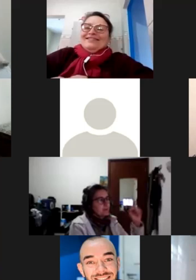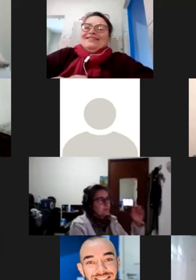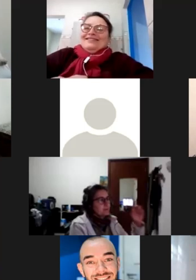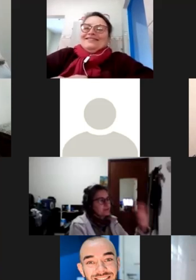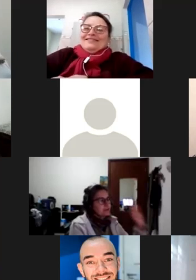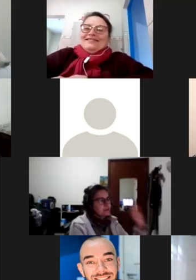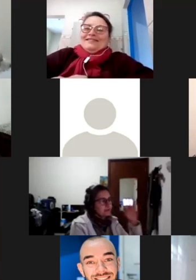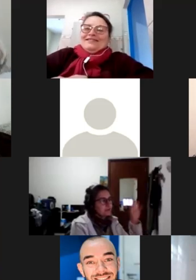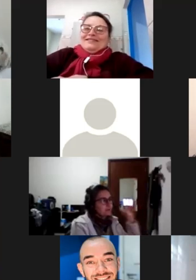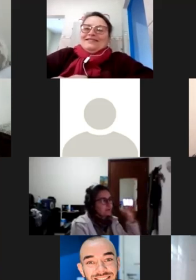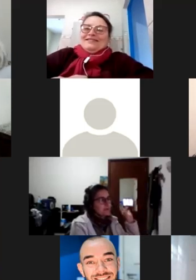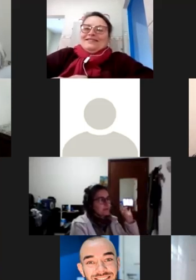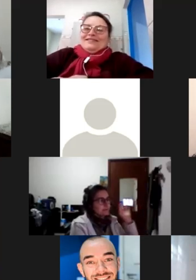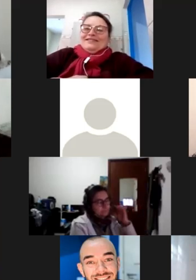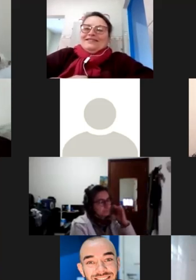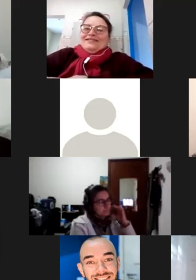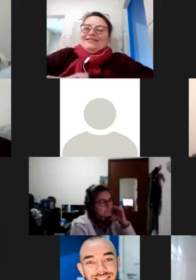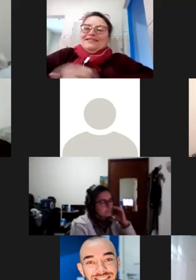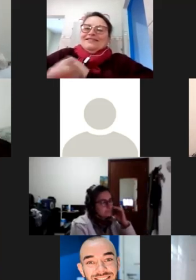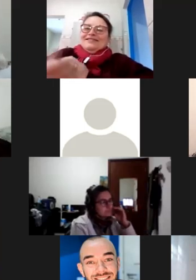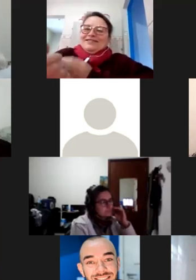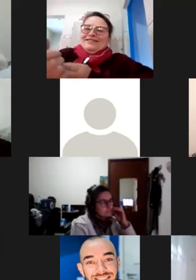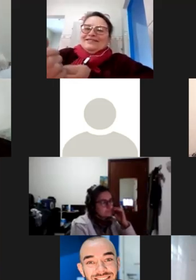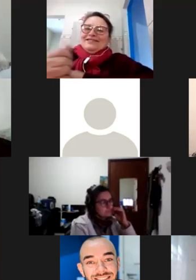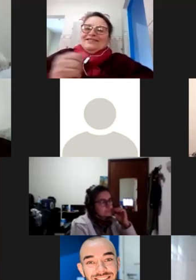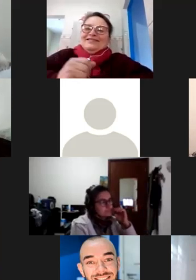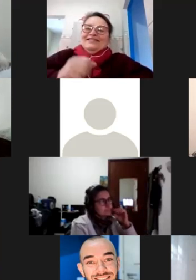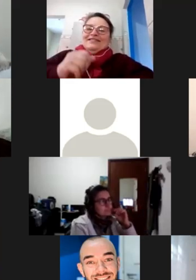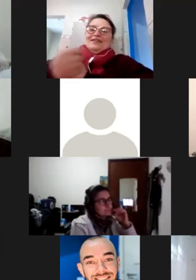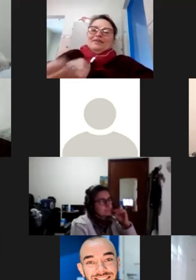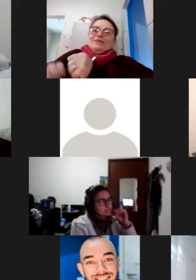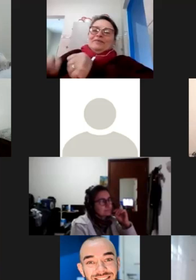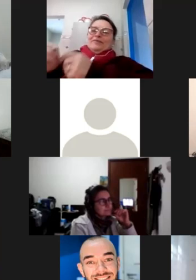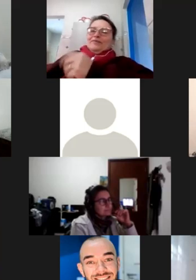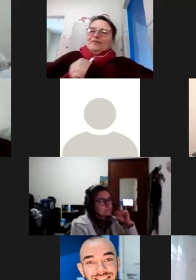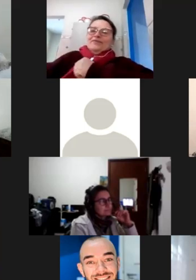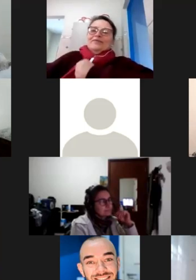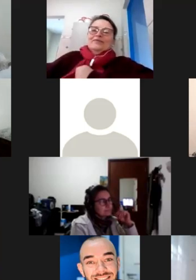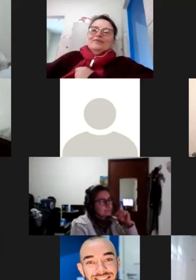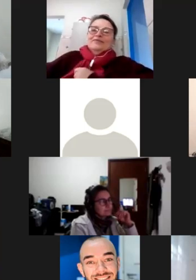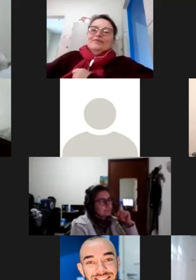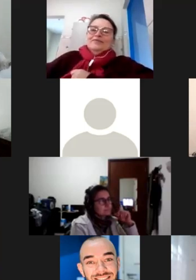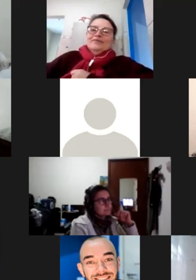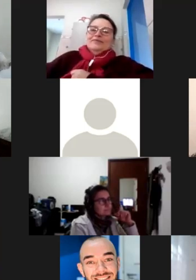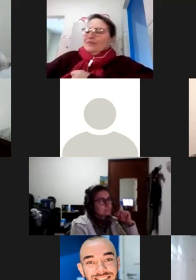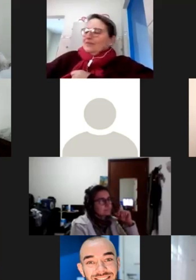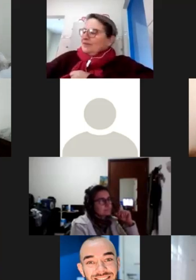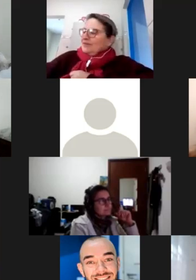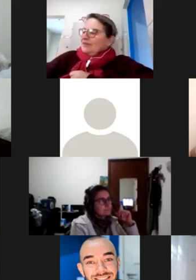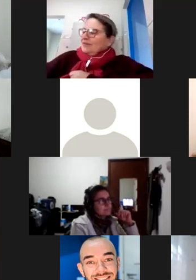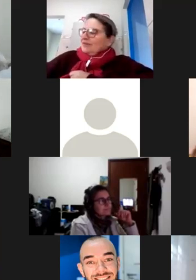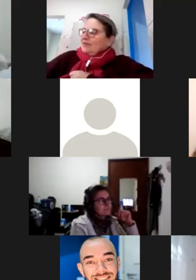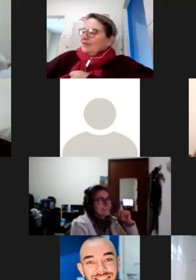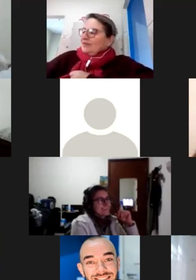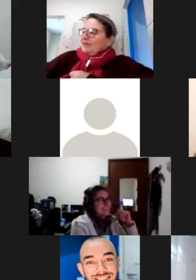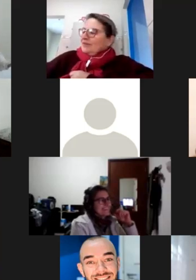tem fibromialgia, então ela tem dor o dia inteiro. Segura um pouquinho. Olivia Rodrigues, dá uma desvirada no seu celular que você está de ponta cabeça para